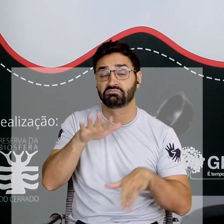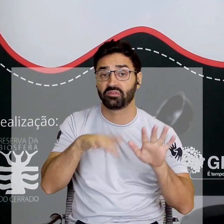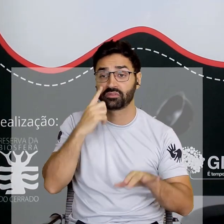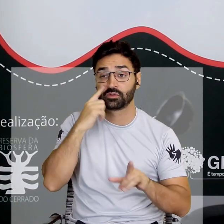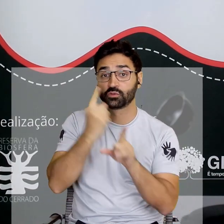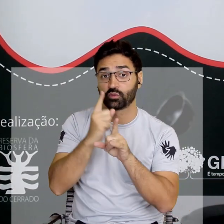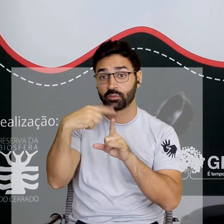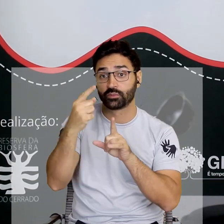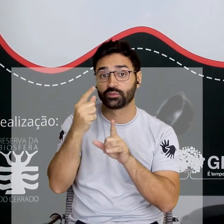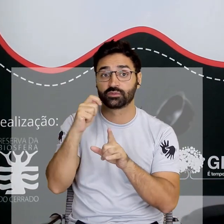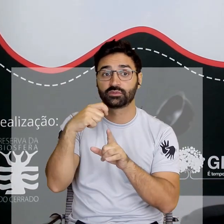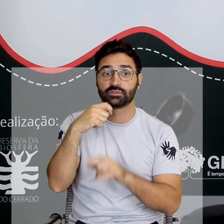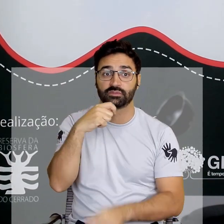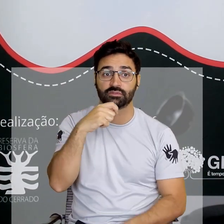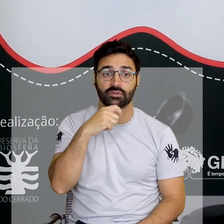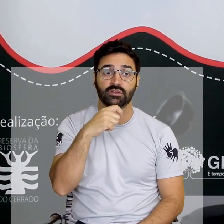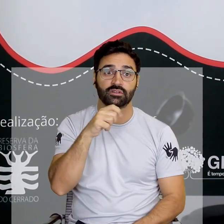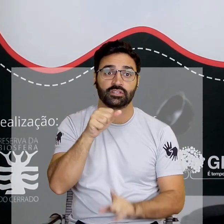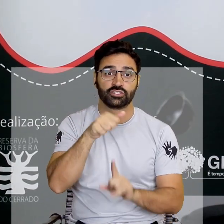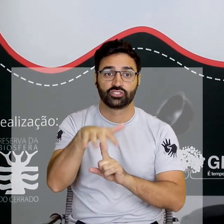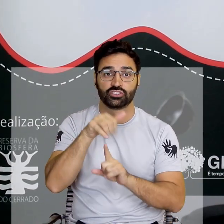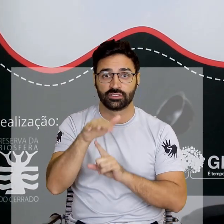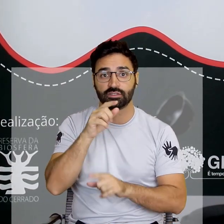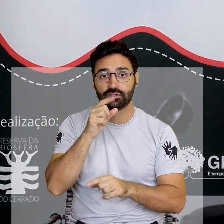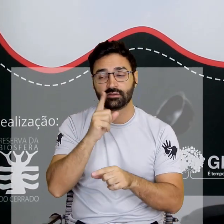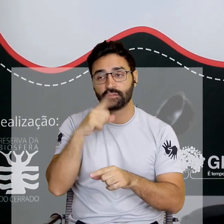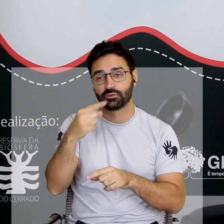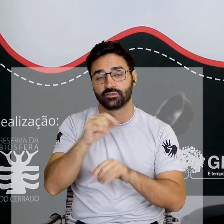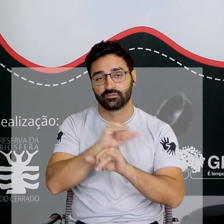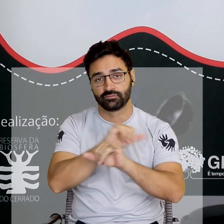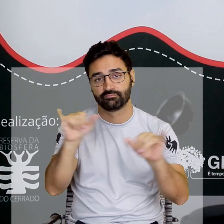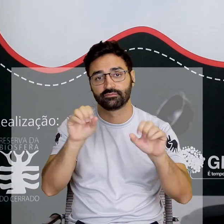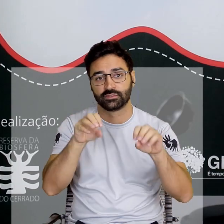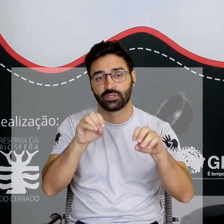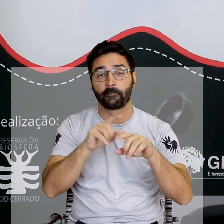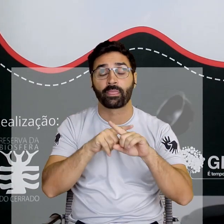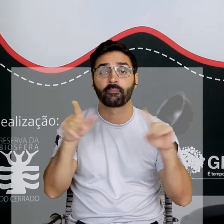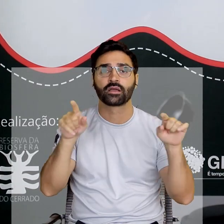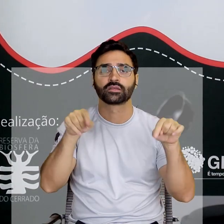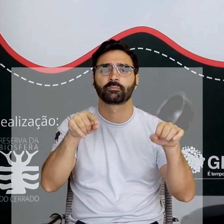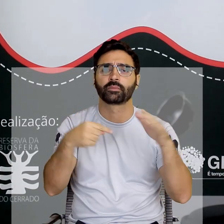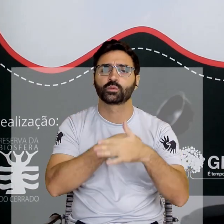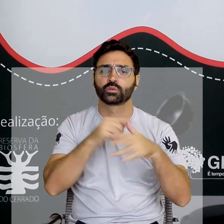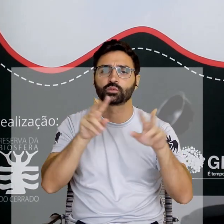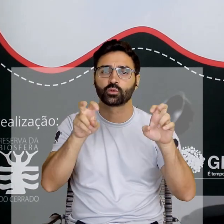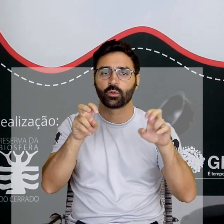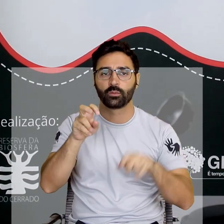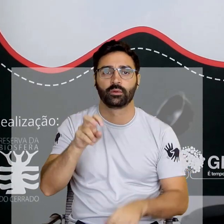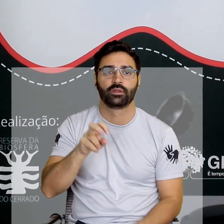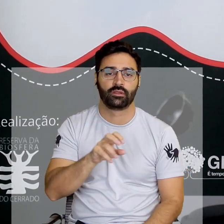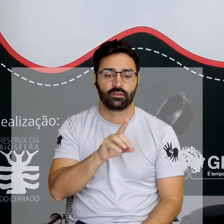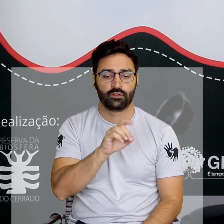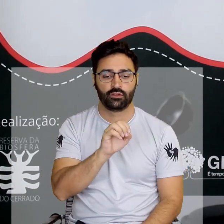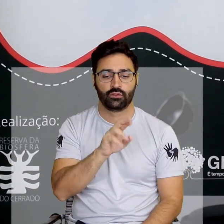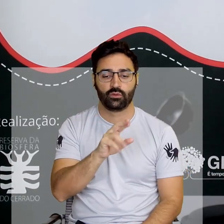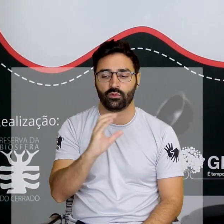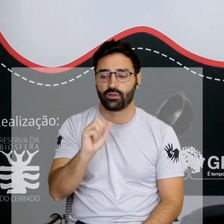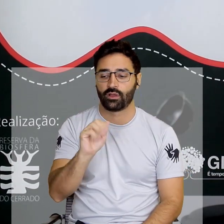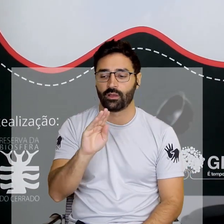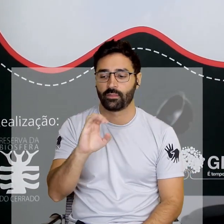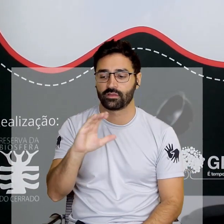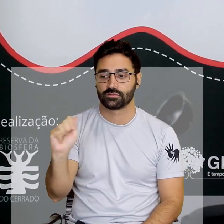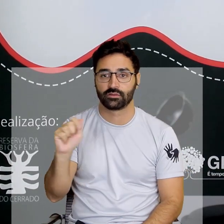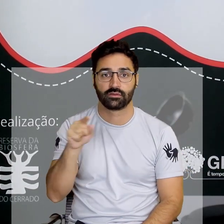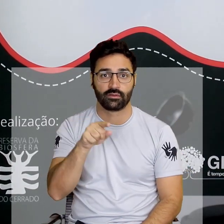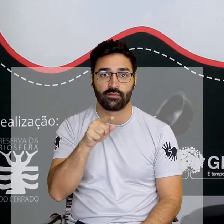para eu trazer para vocês no próximo módulo. Agora, sobre a questão de dor de cabeça. A gente nem trabalhou,